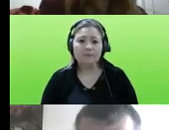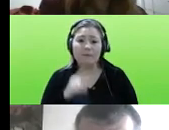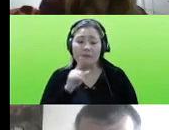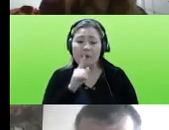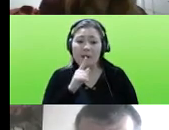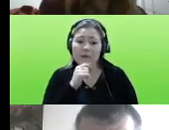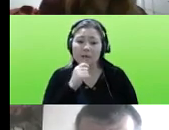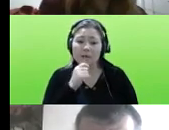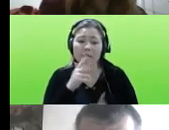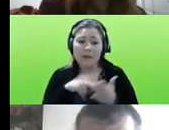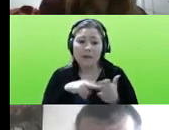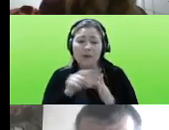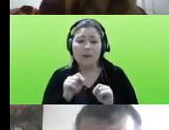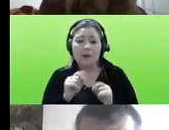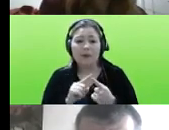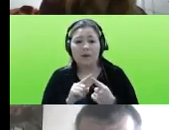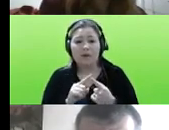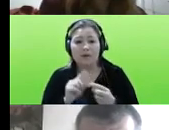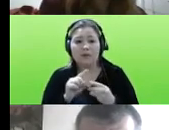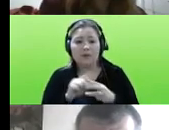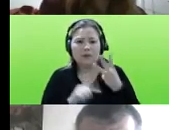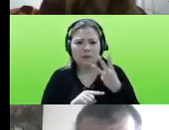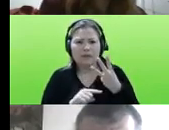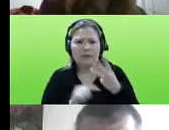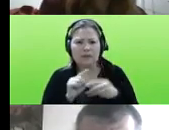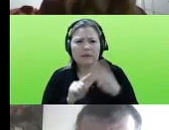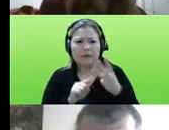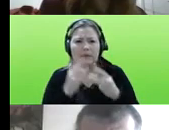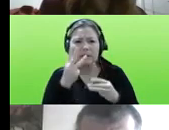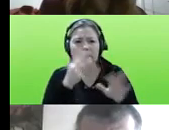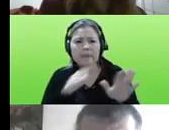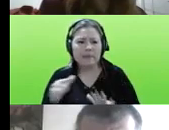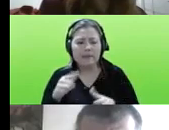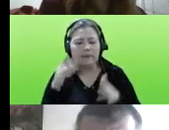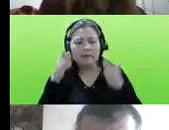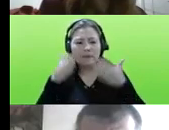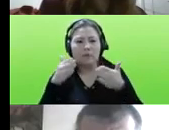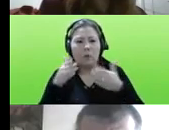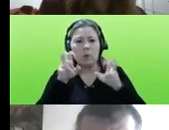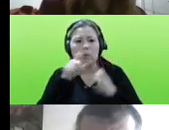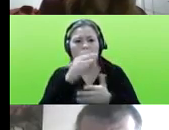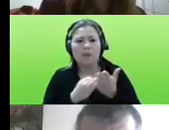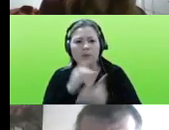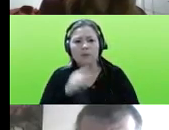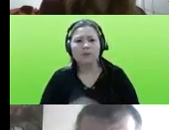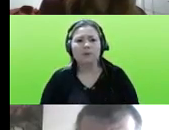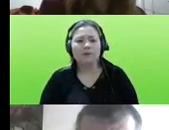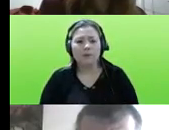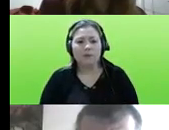estaremos lendo, então, aliás, são três semanas que nós nos ocuparemos com ele. Tá?